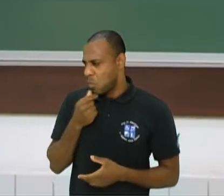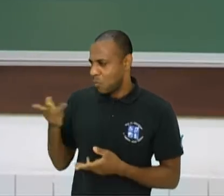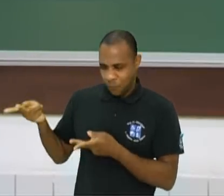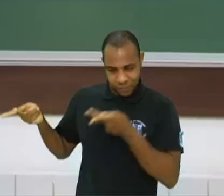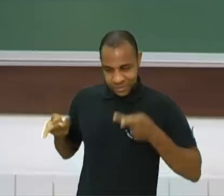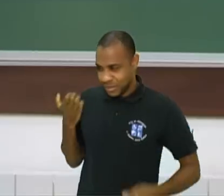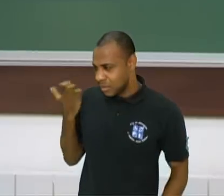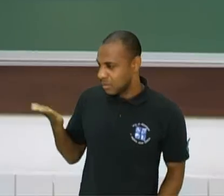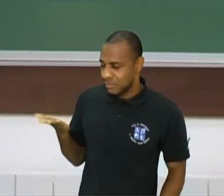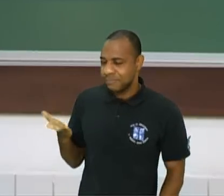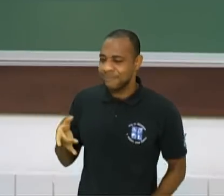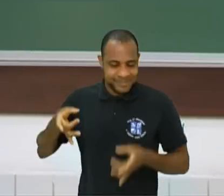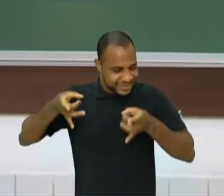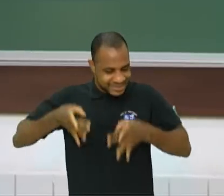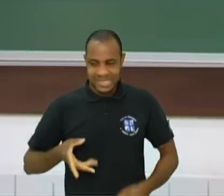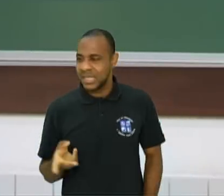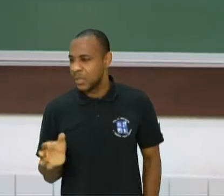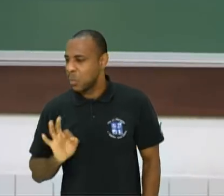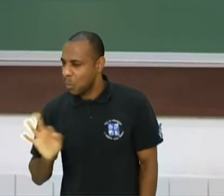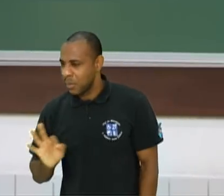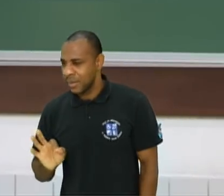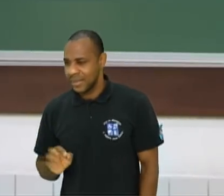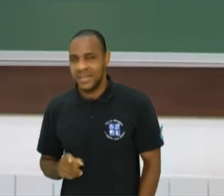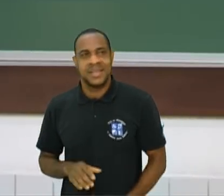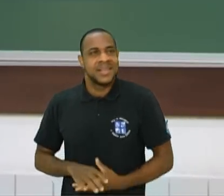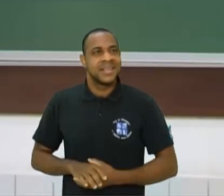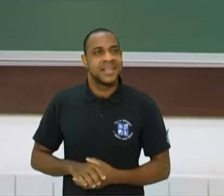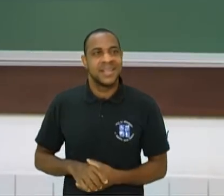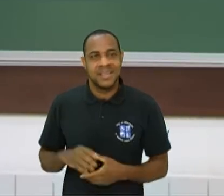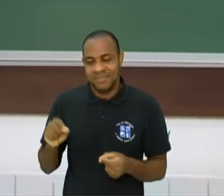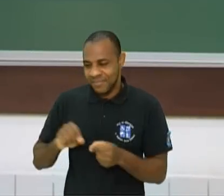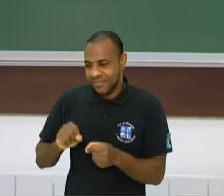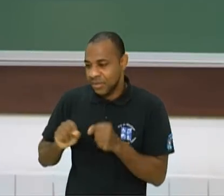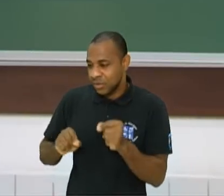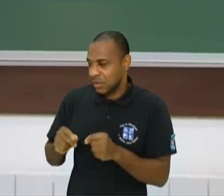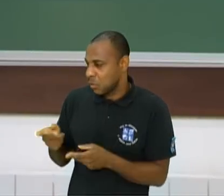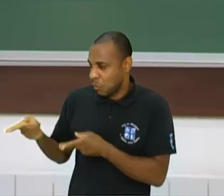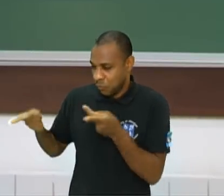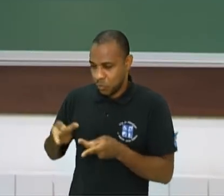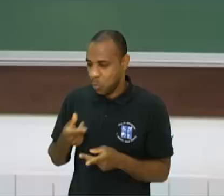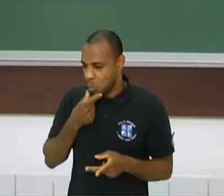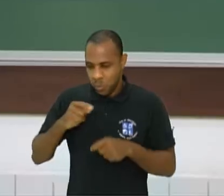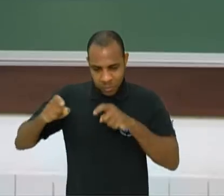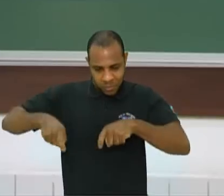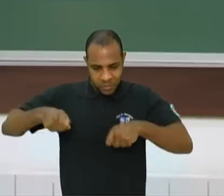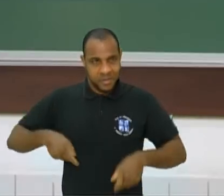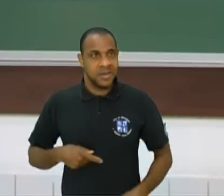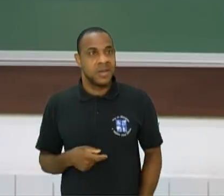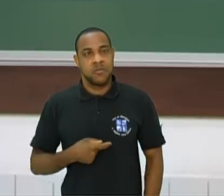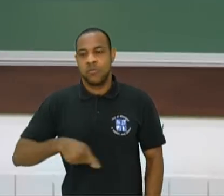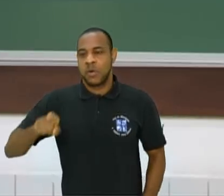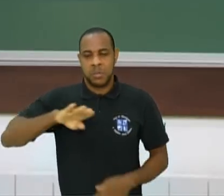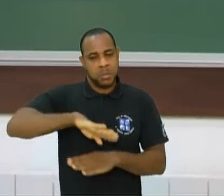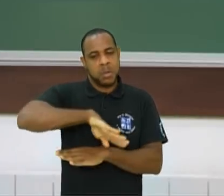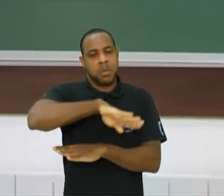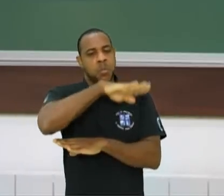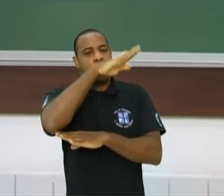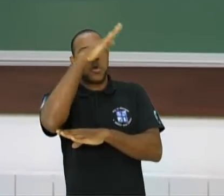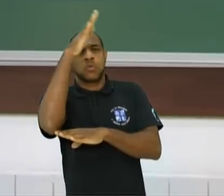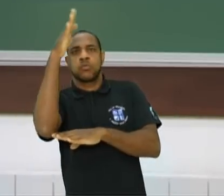e não desistia. Sabe o que ele fez? Convidou o fazendeiro e eles foram para uma